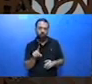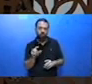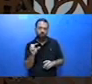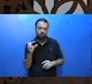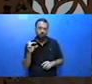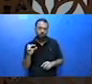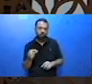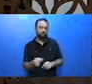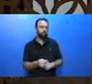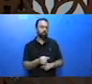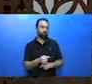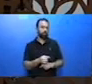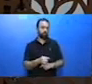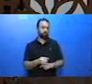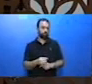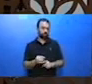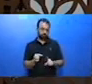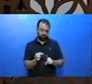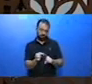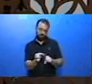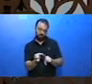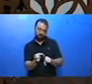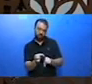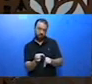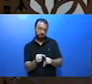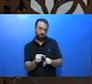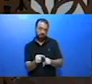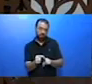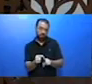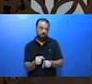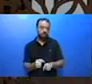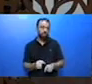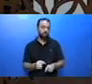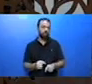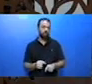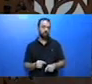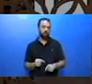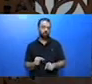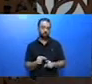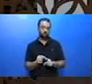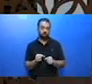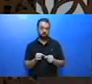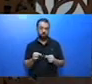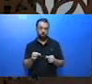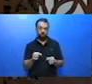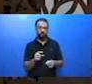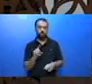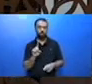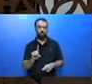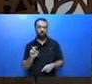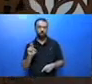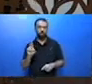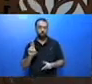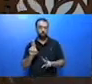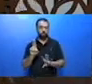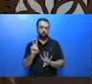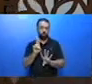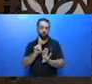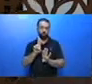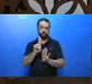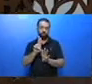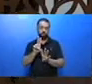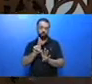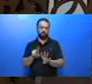cubinho, tá? Então, uma falange, um pedacinho do dedo, é do tamanho de uma unidade. Faz o teste, depois vocês me